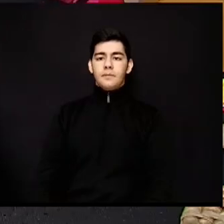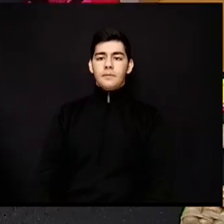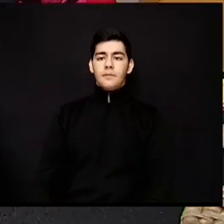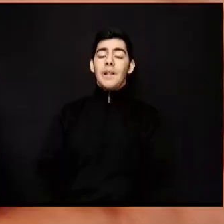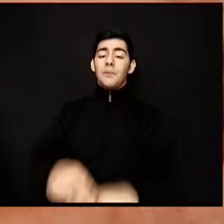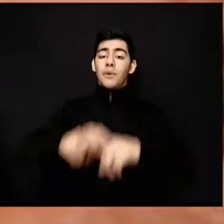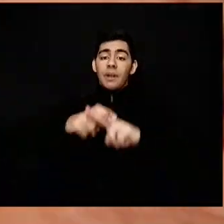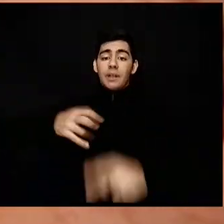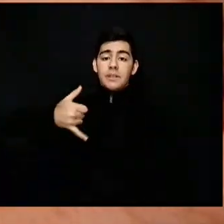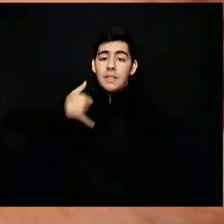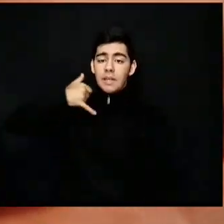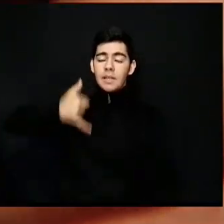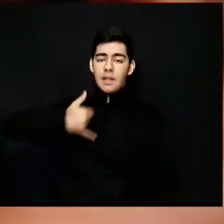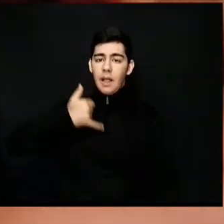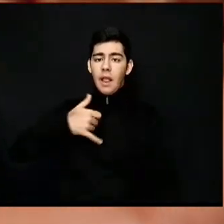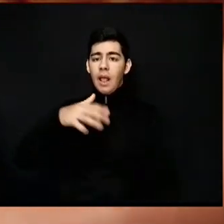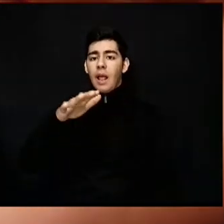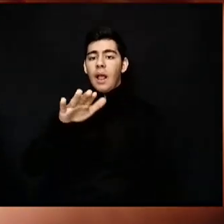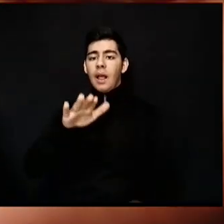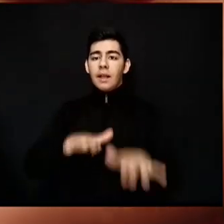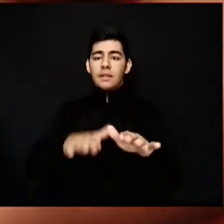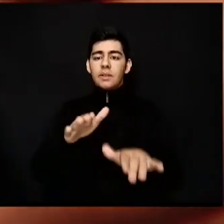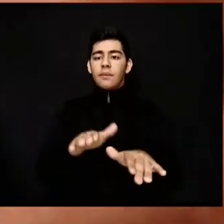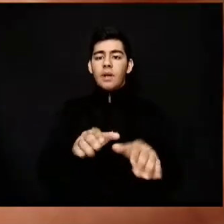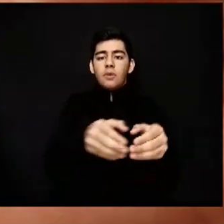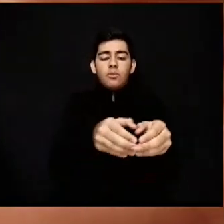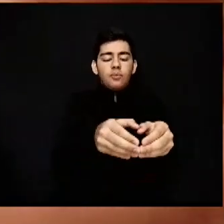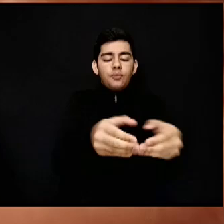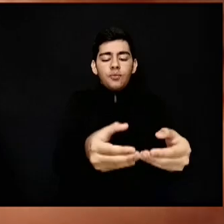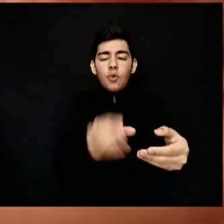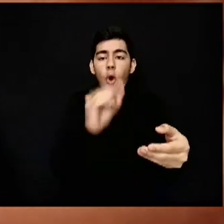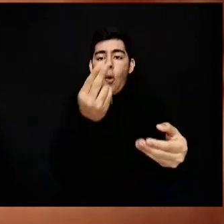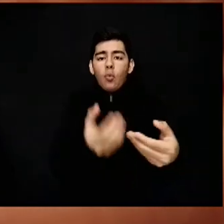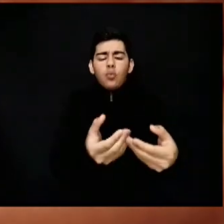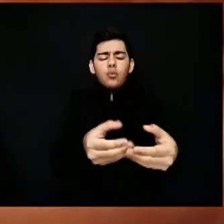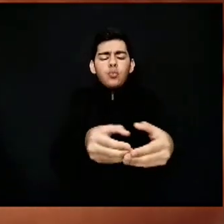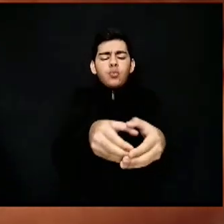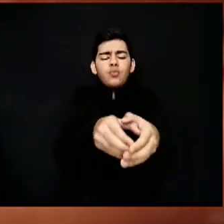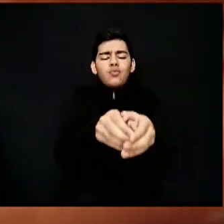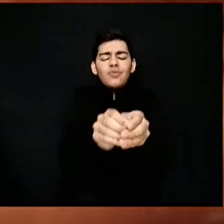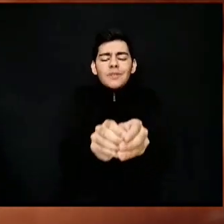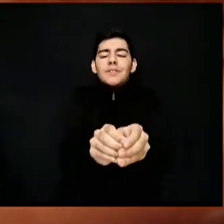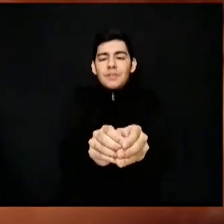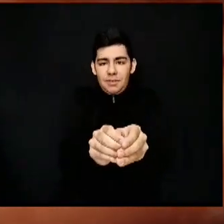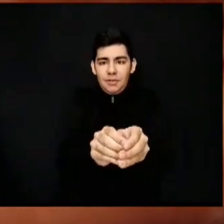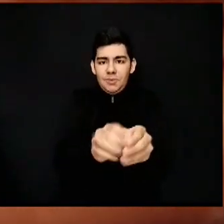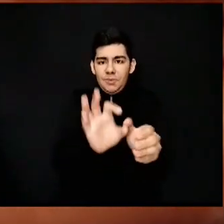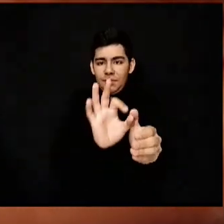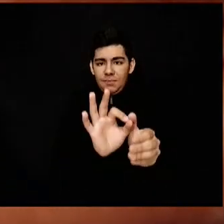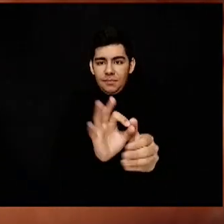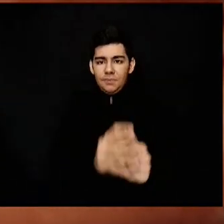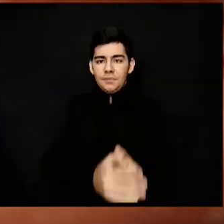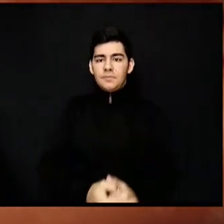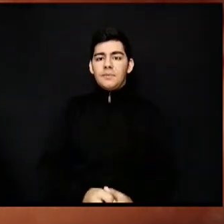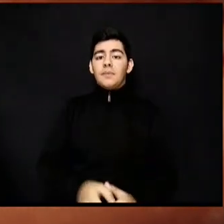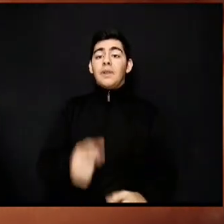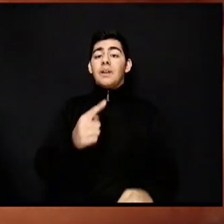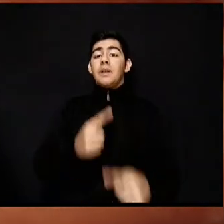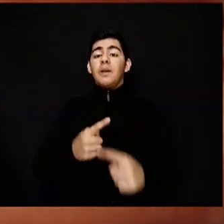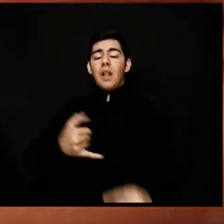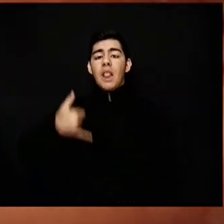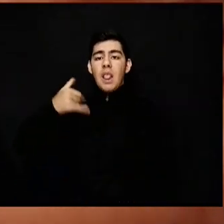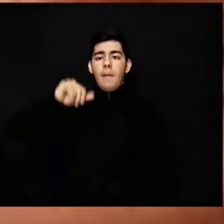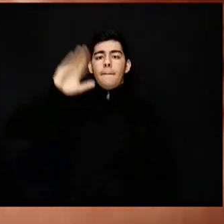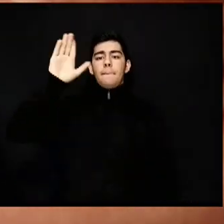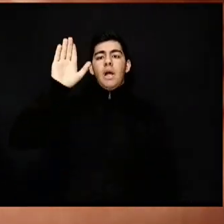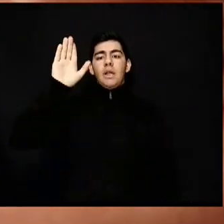é mais tempo de vida, porque conforme ele vai ficando maior, aí vai aumentando essas voltinhas que tem